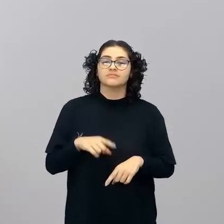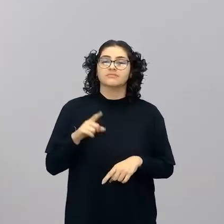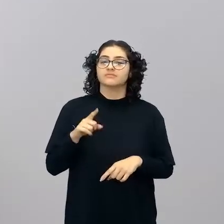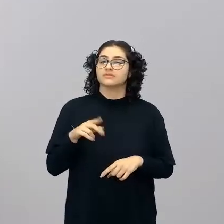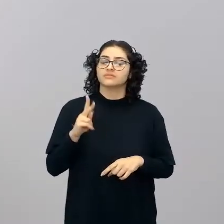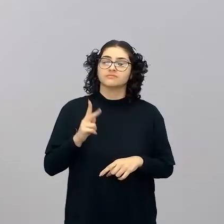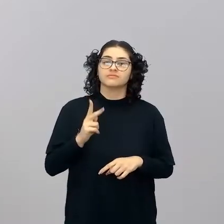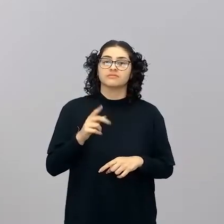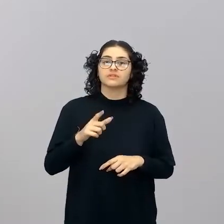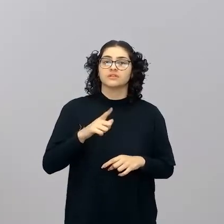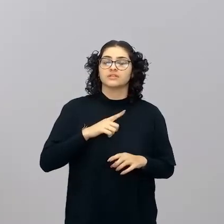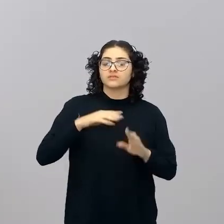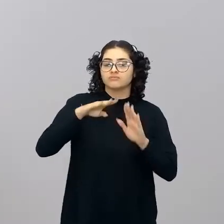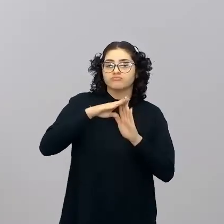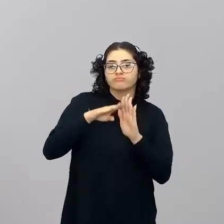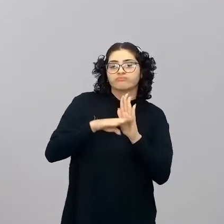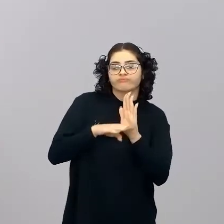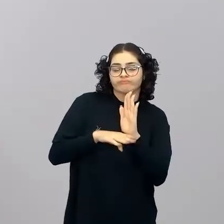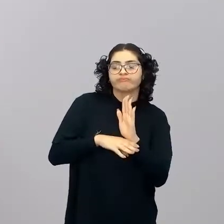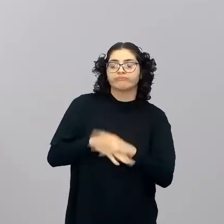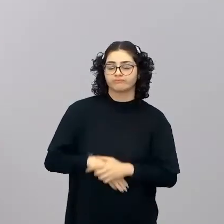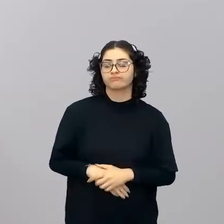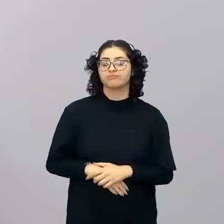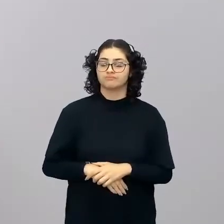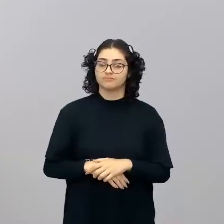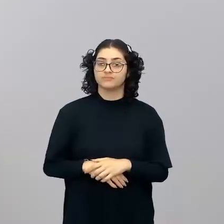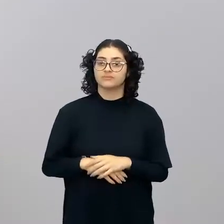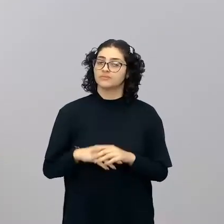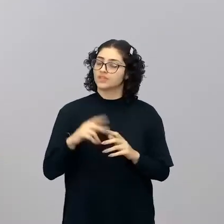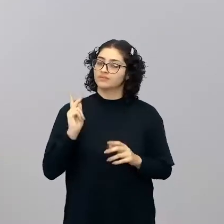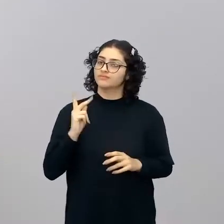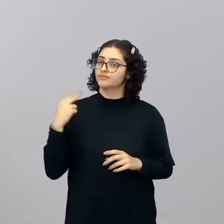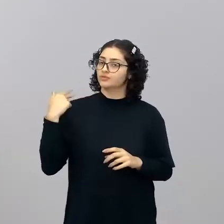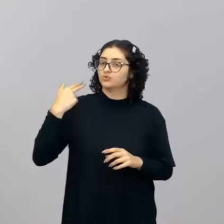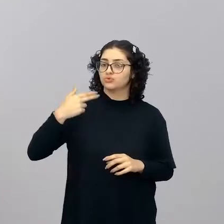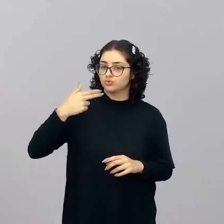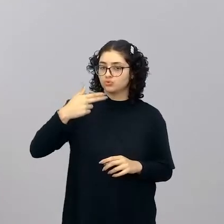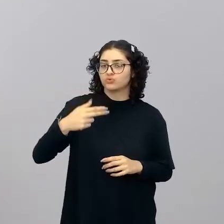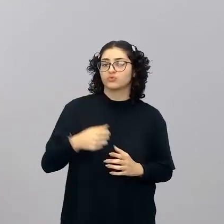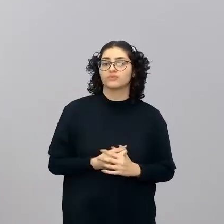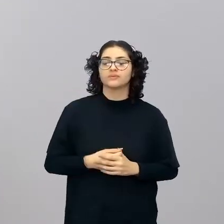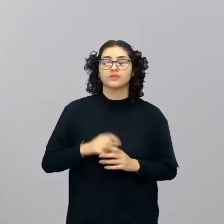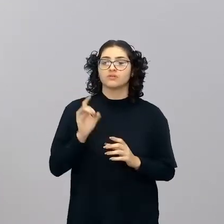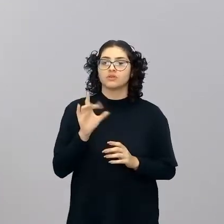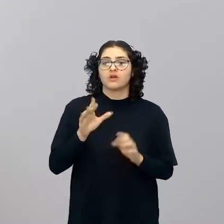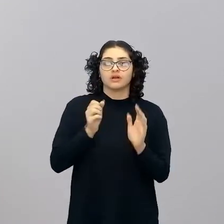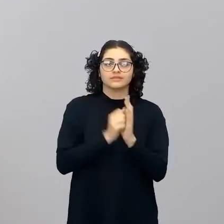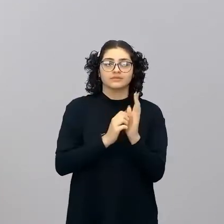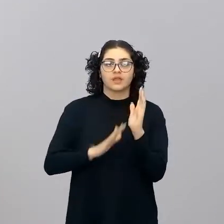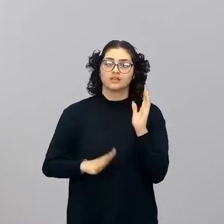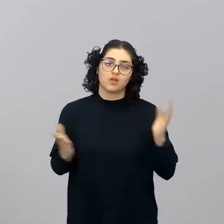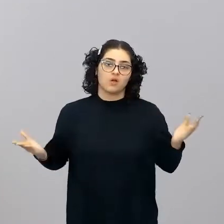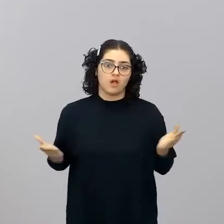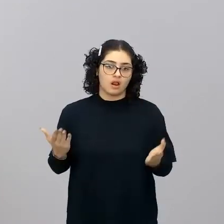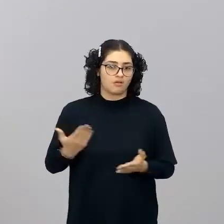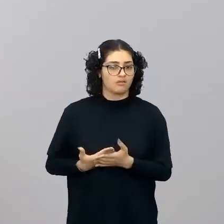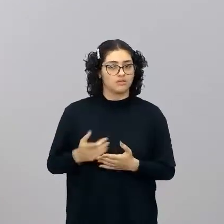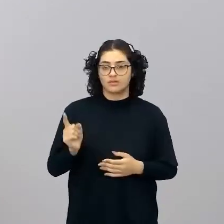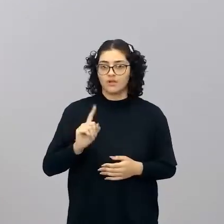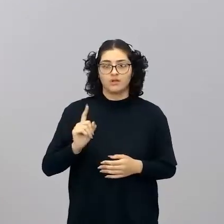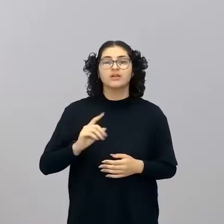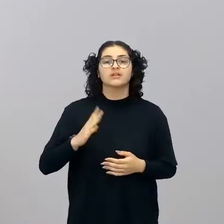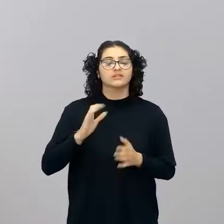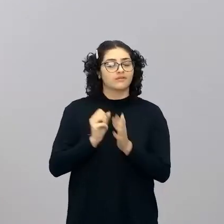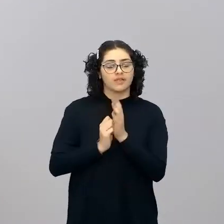nosso componente, né? Então, são eixos recorrentes, não só nessa atividade, nessa aula, mas em quase todas